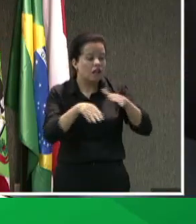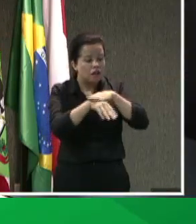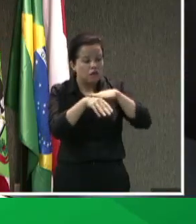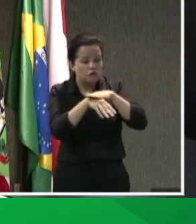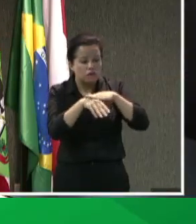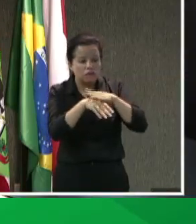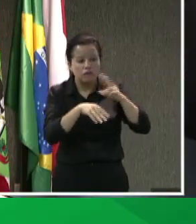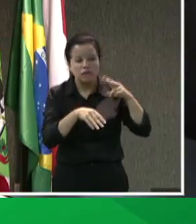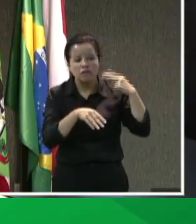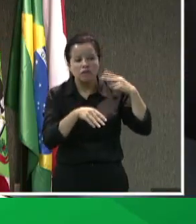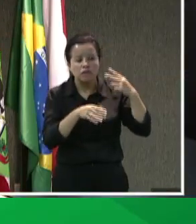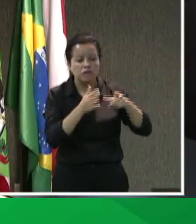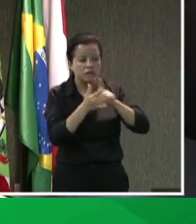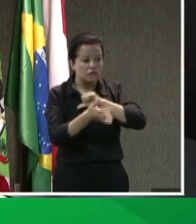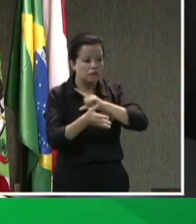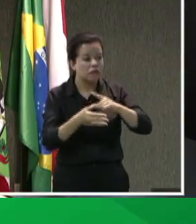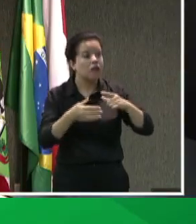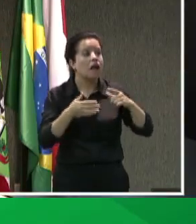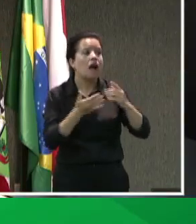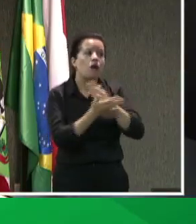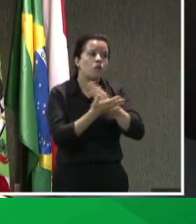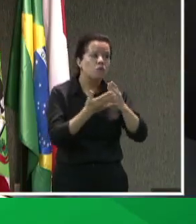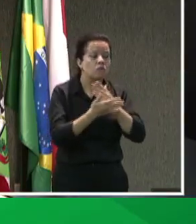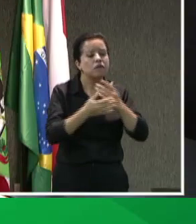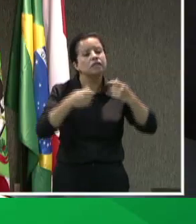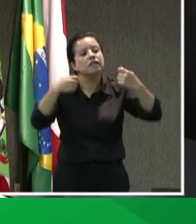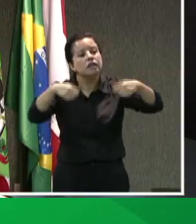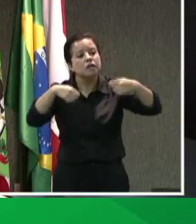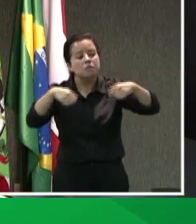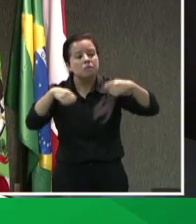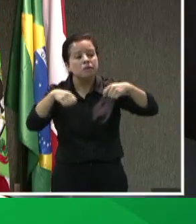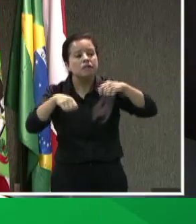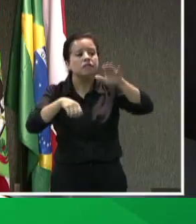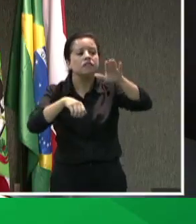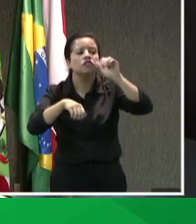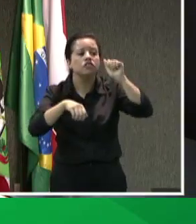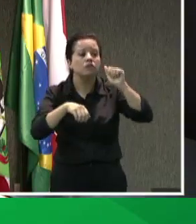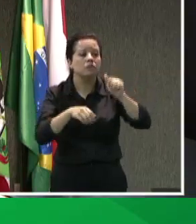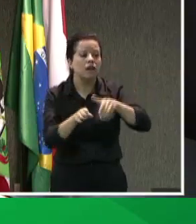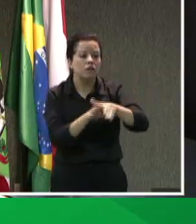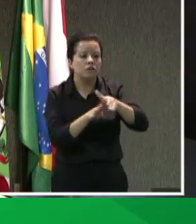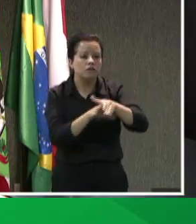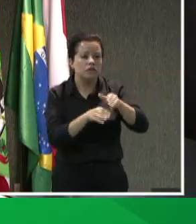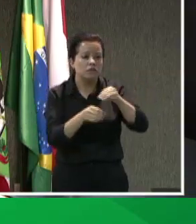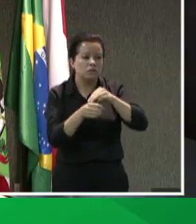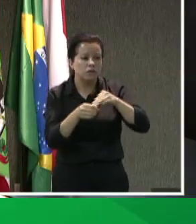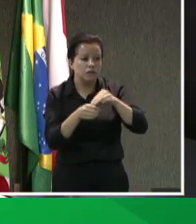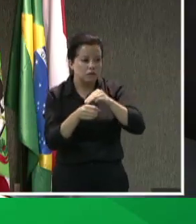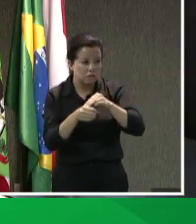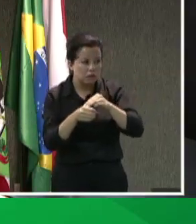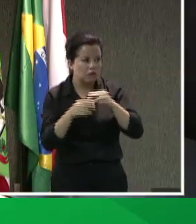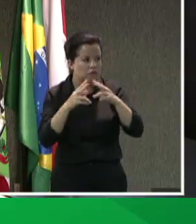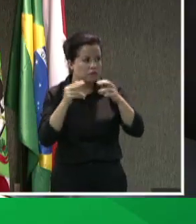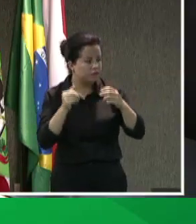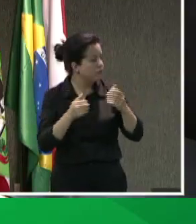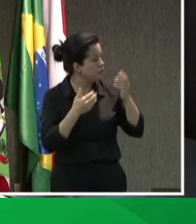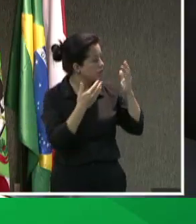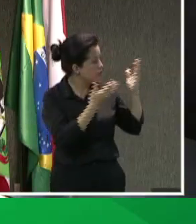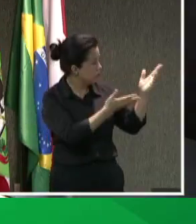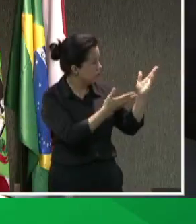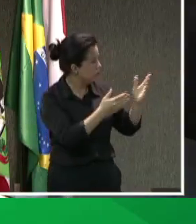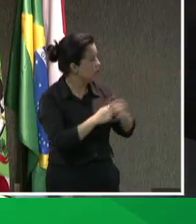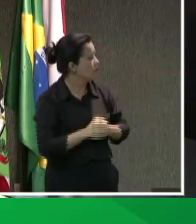que chamar uma audiência com o secretário municipal de Educação de Florianópolis. Eu acredito também que a UFSC, que é muito importante, a